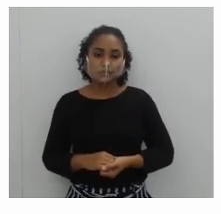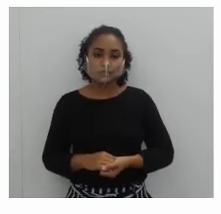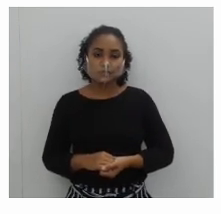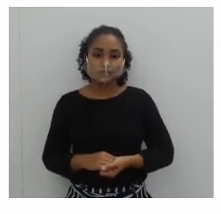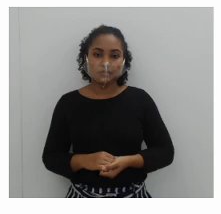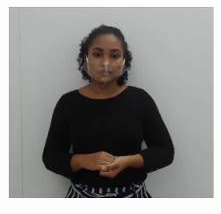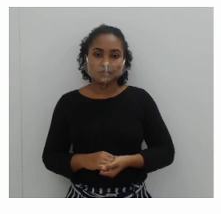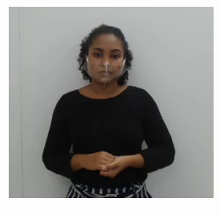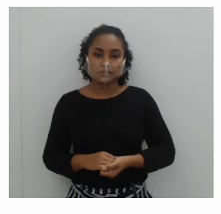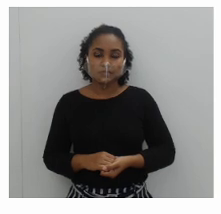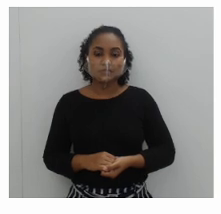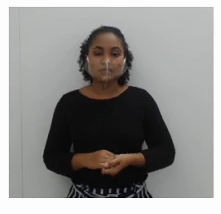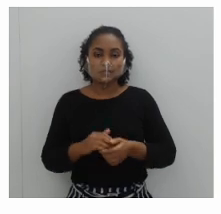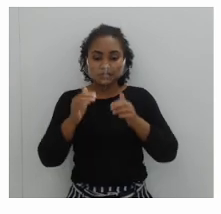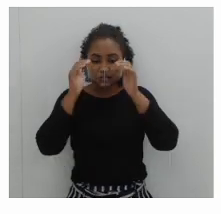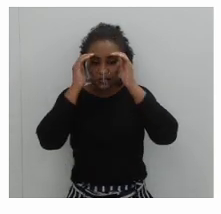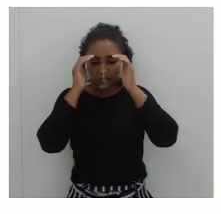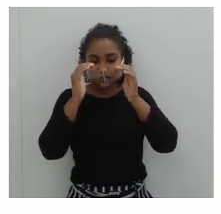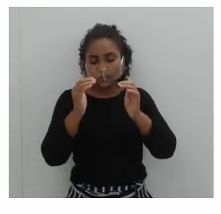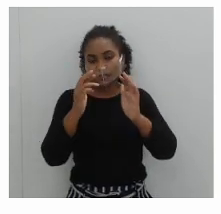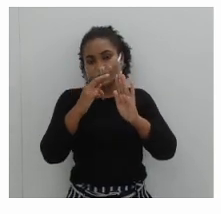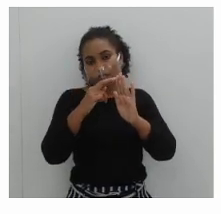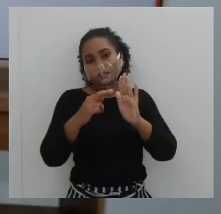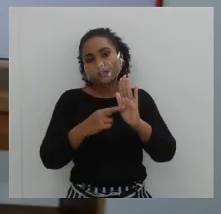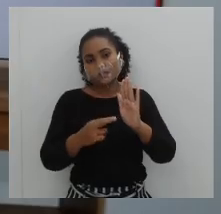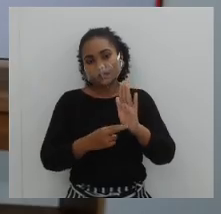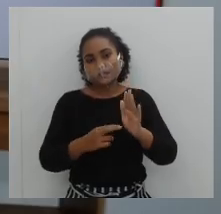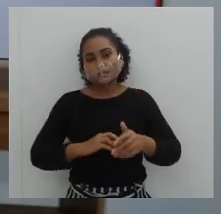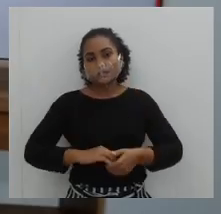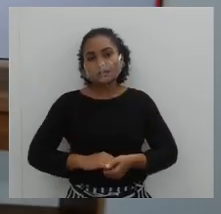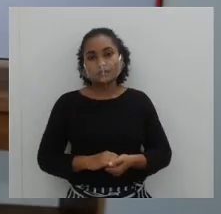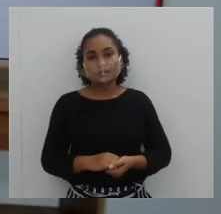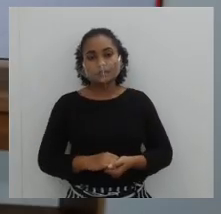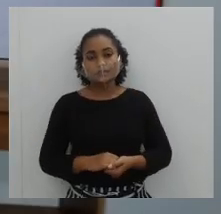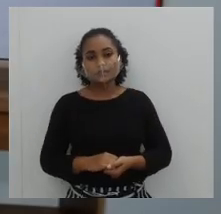Platão, que obedecem a essa característica.